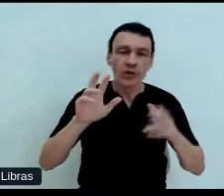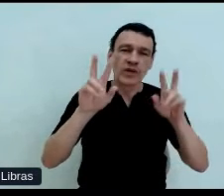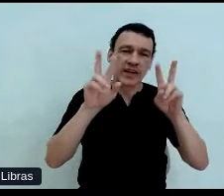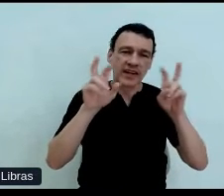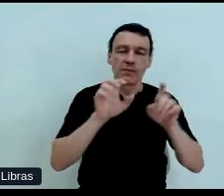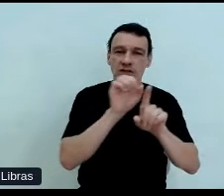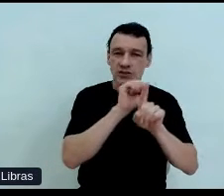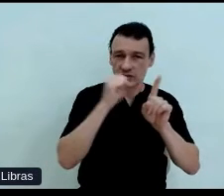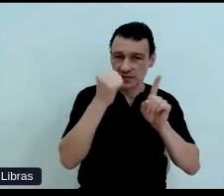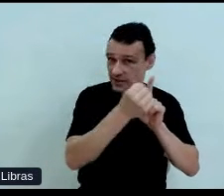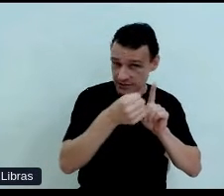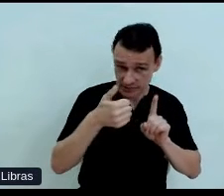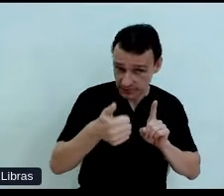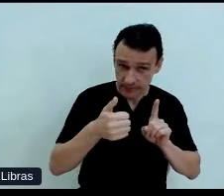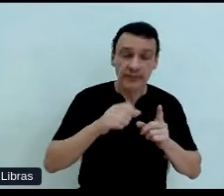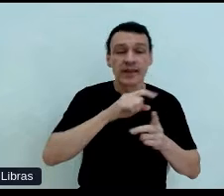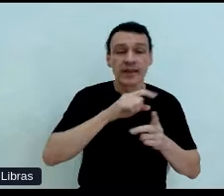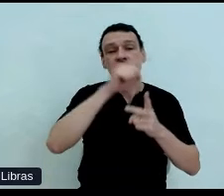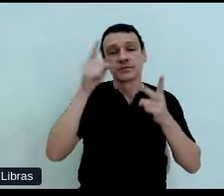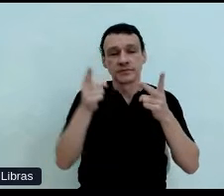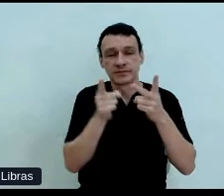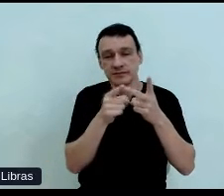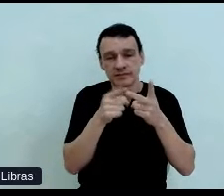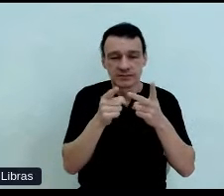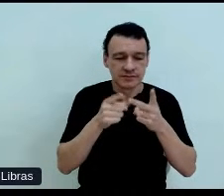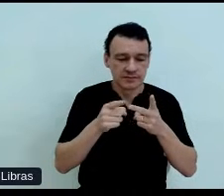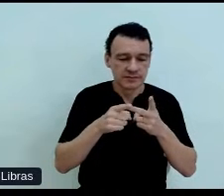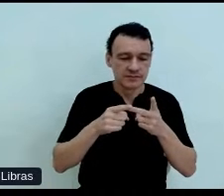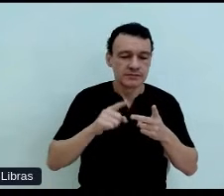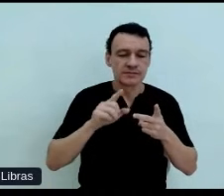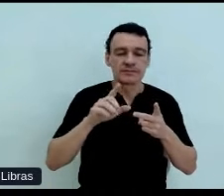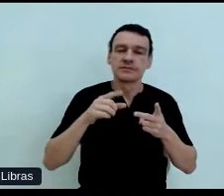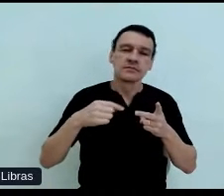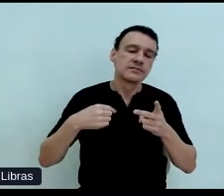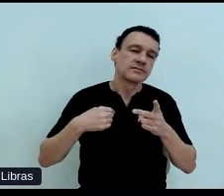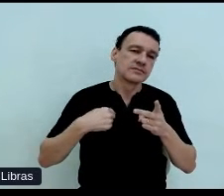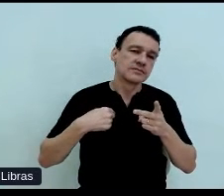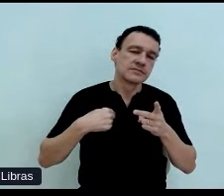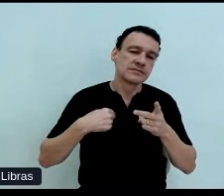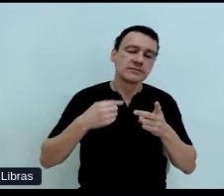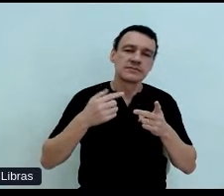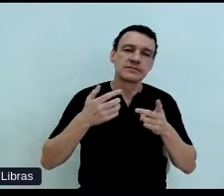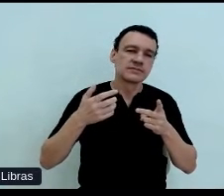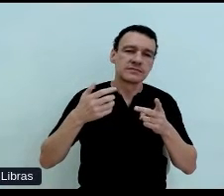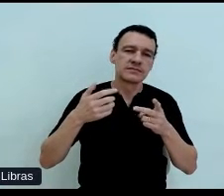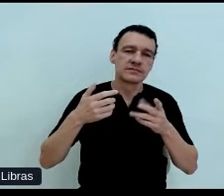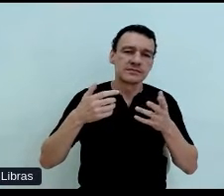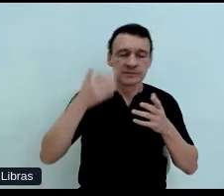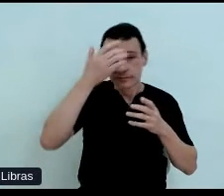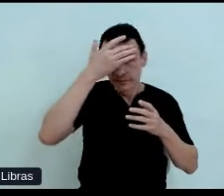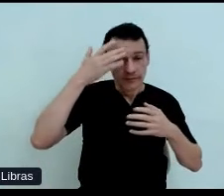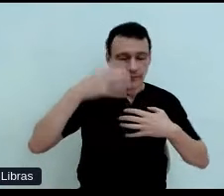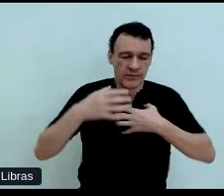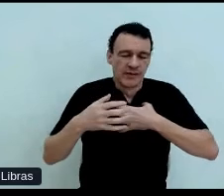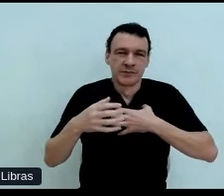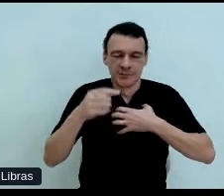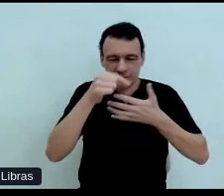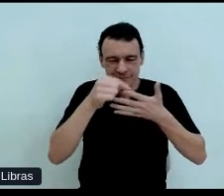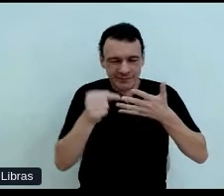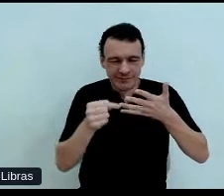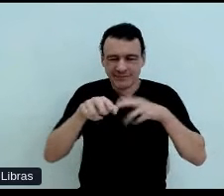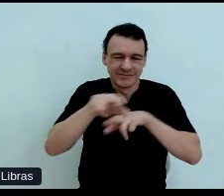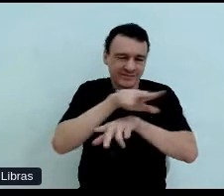vamos fazer uma caminhada quanto às pessoas com características diversas.